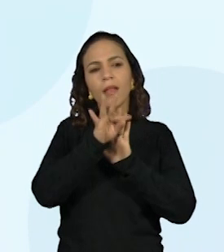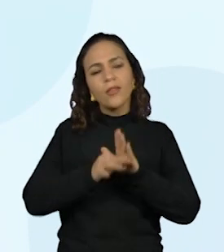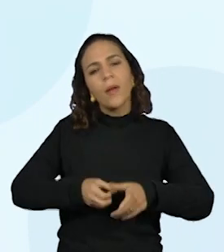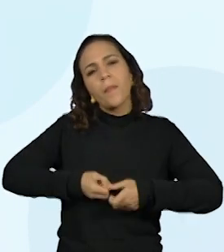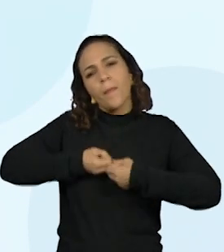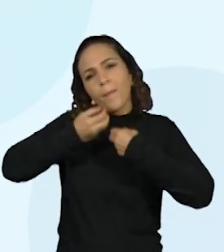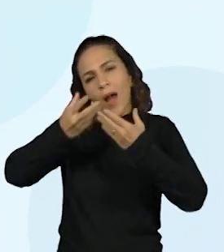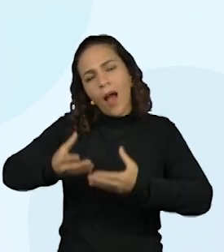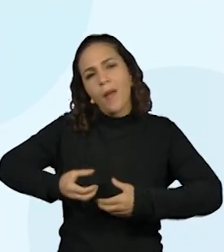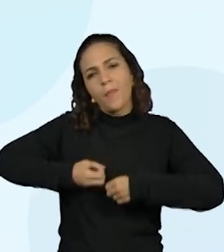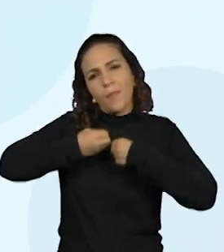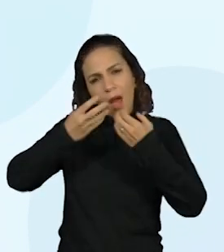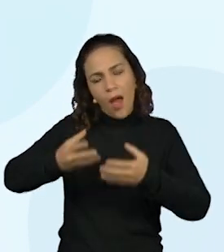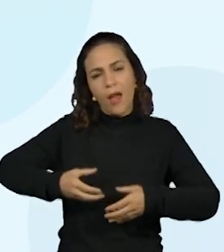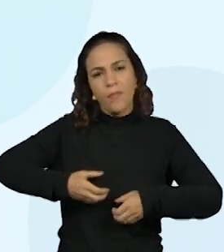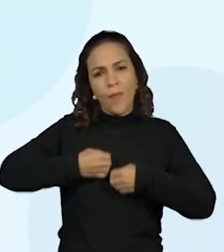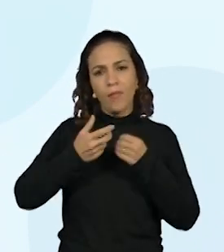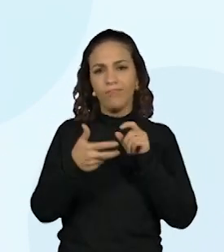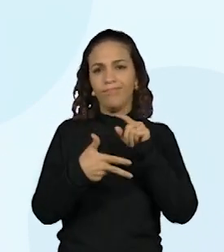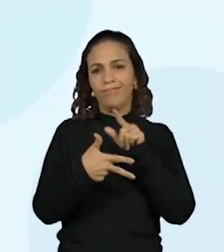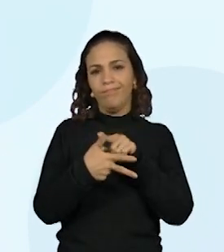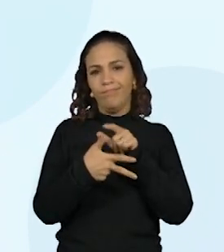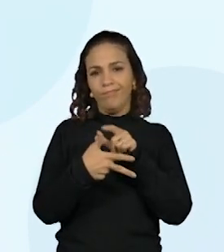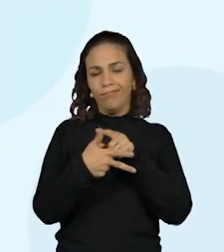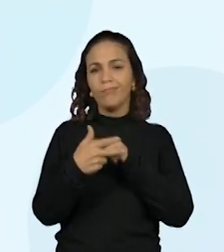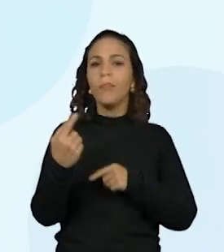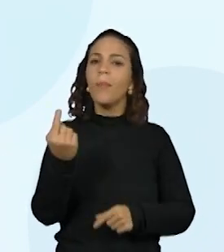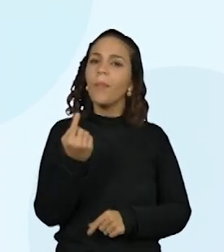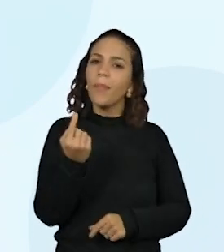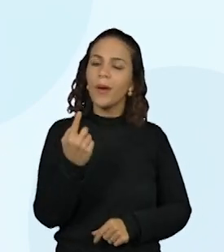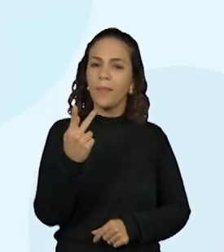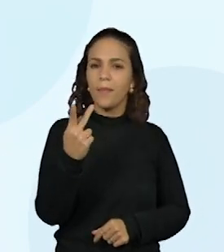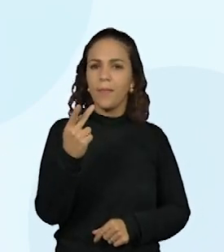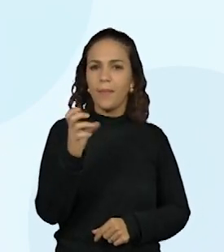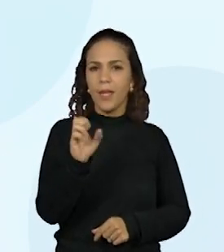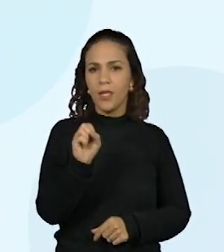e em primeira pessoa. Então, pessoal.